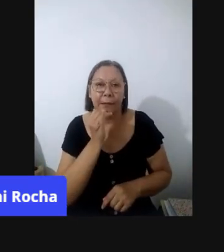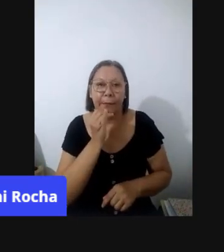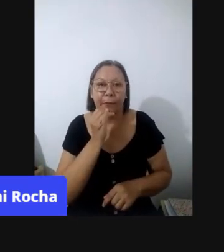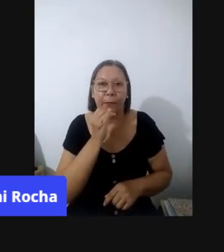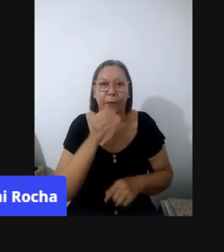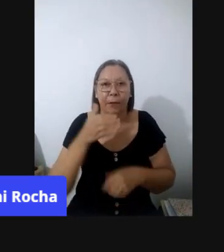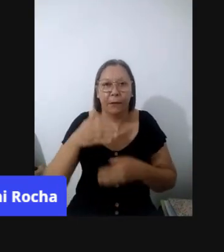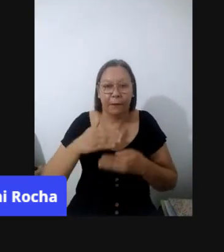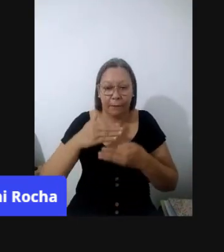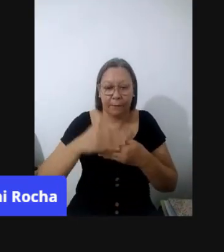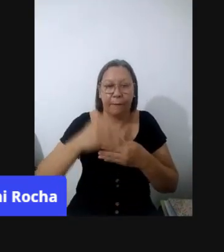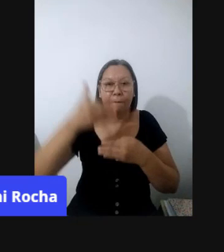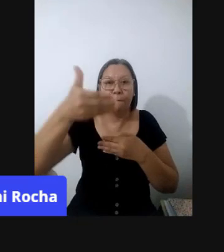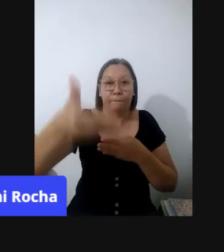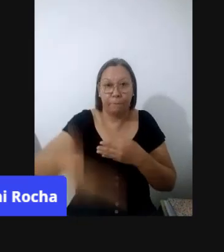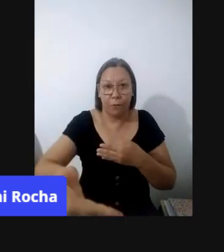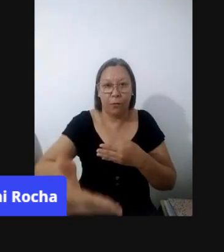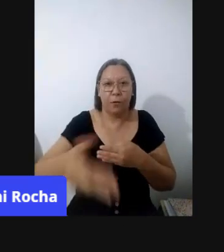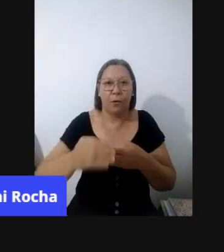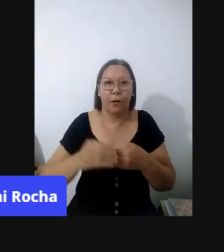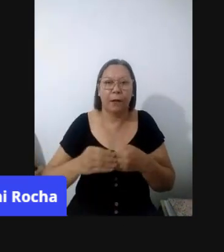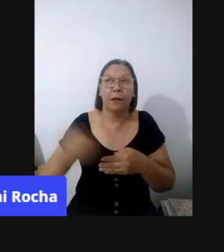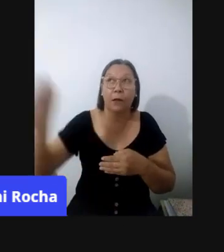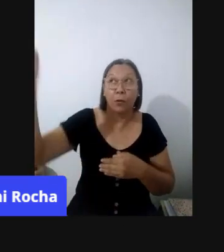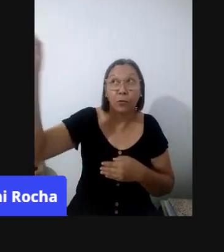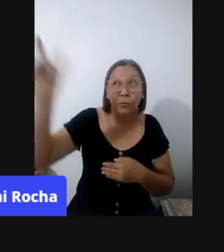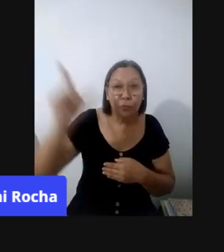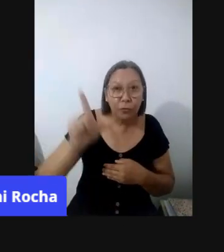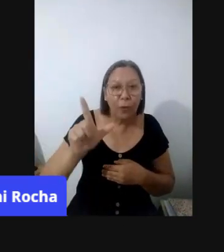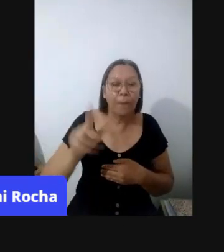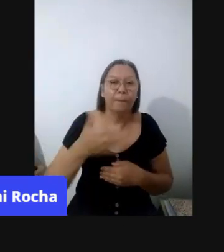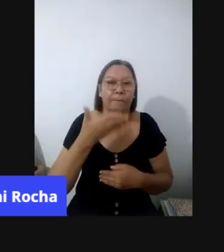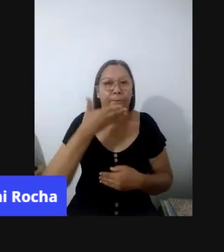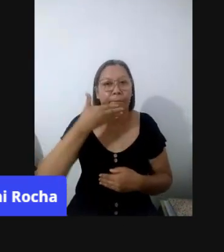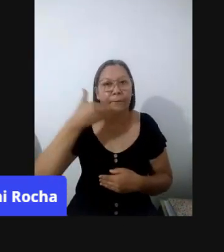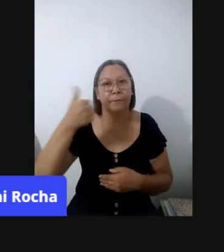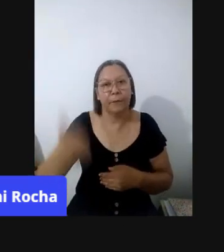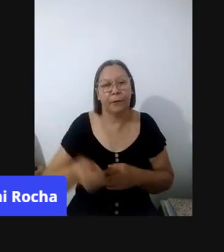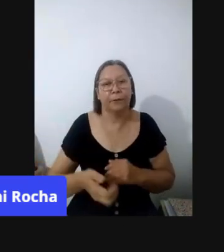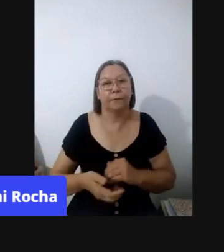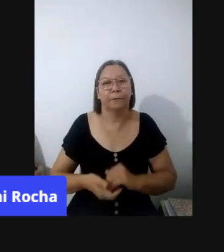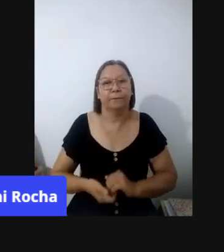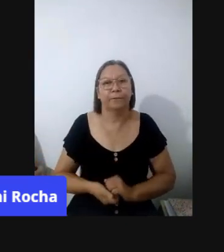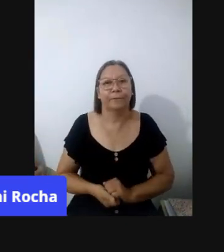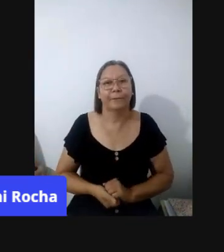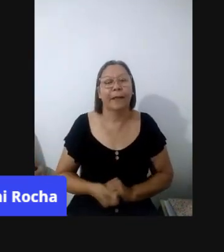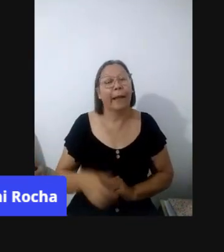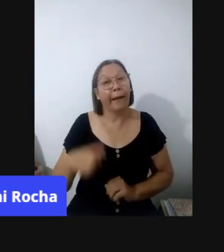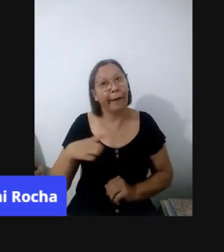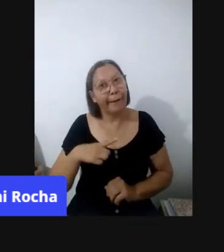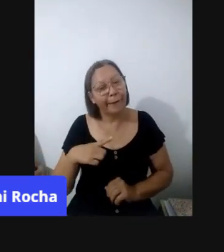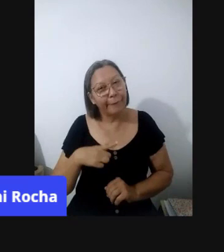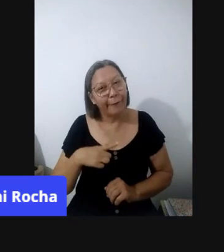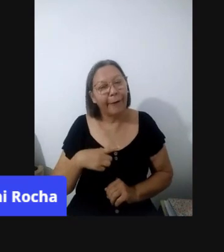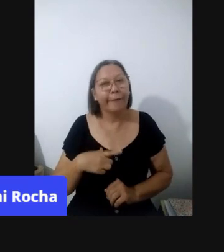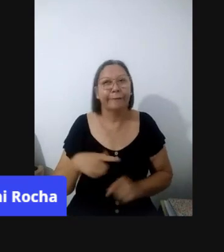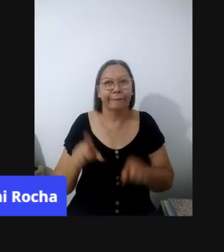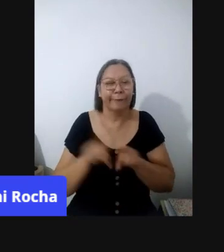tem a melhor iluminação que você vai encontrar, certo? Aí a gente tem alguns problemas, né? Que são os